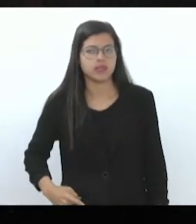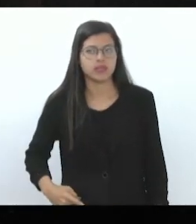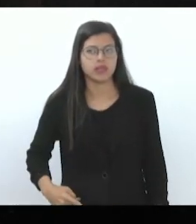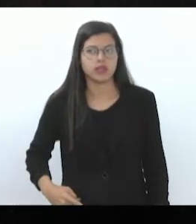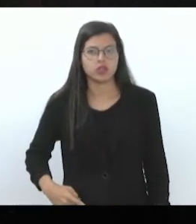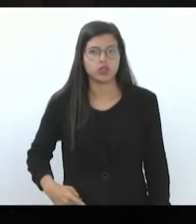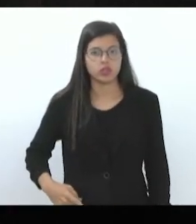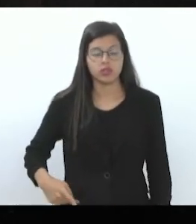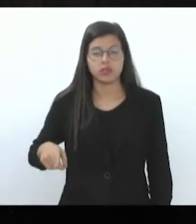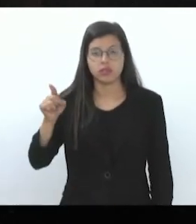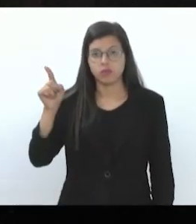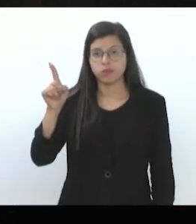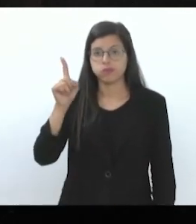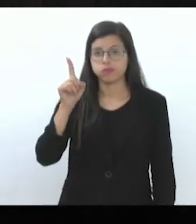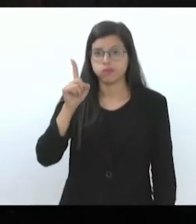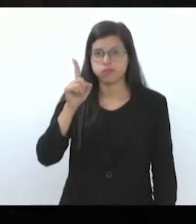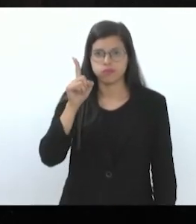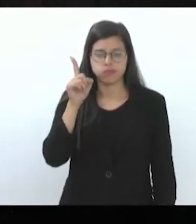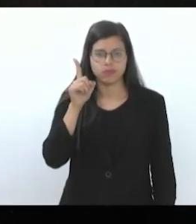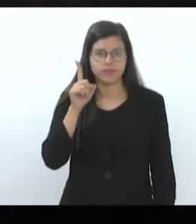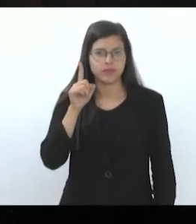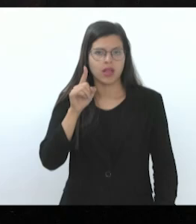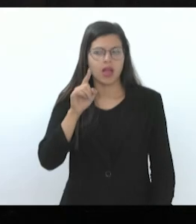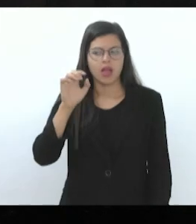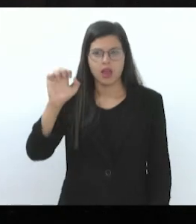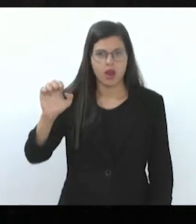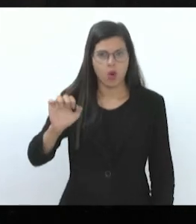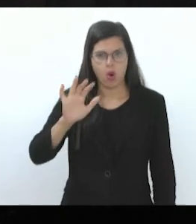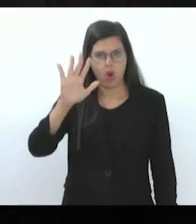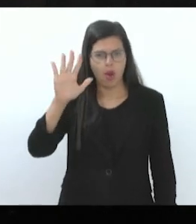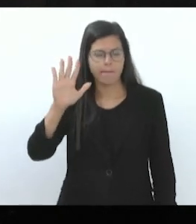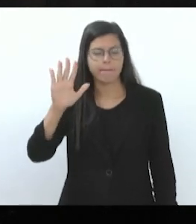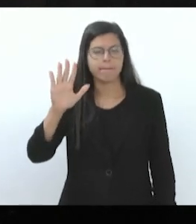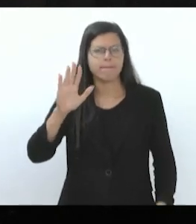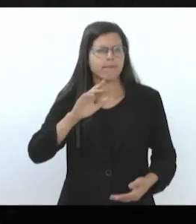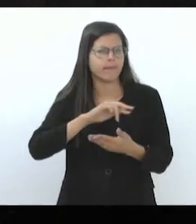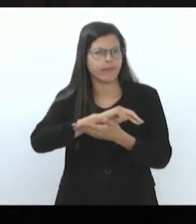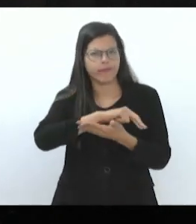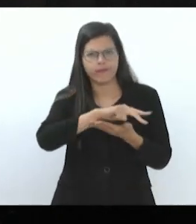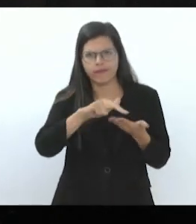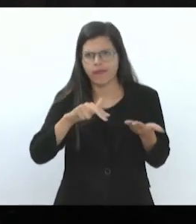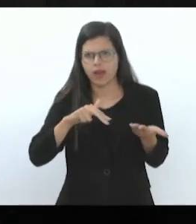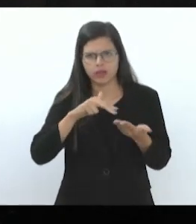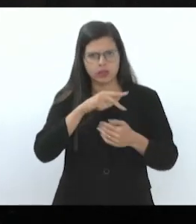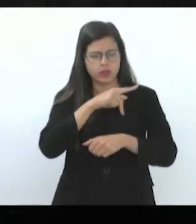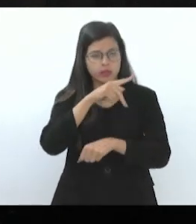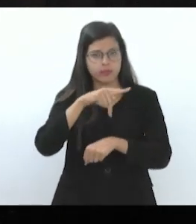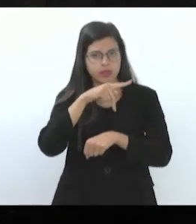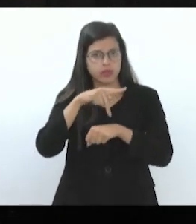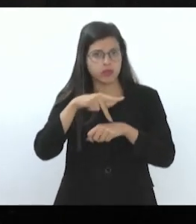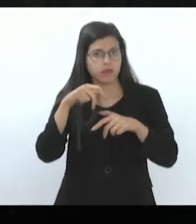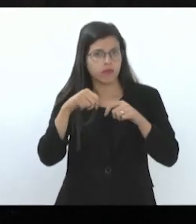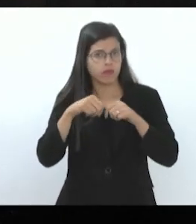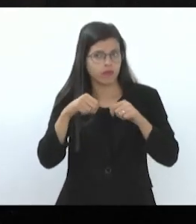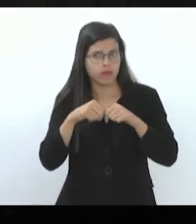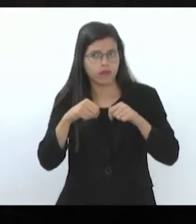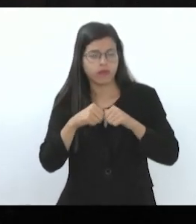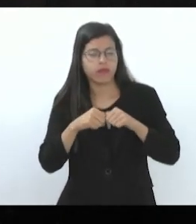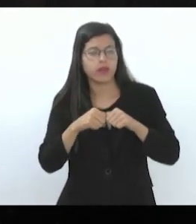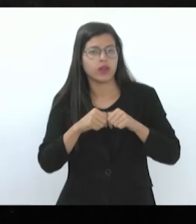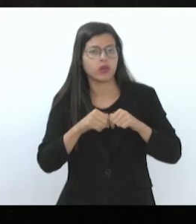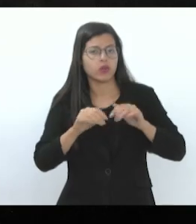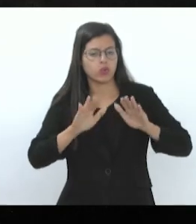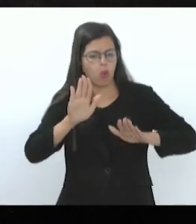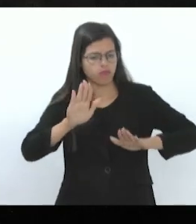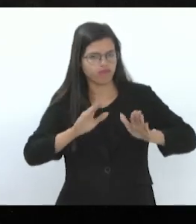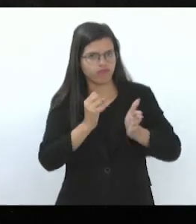europeu, diversos países que tinham feito as suas concessões de água e esgoto